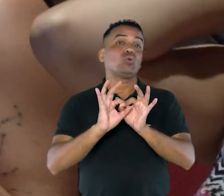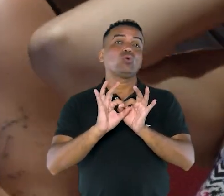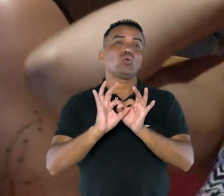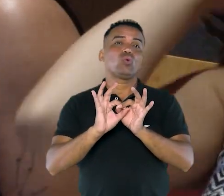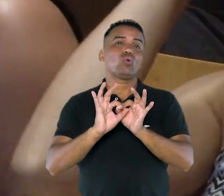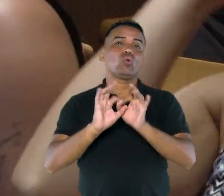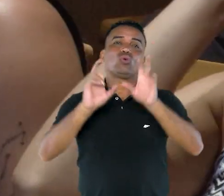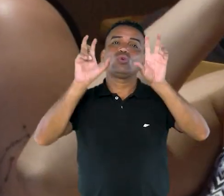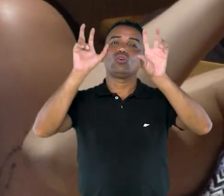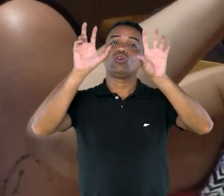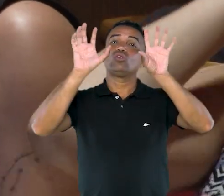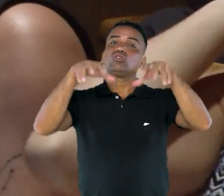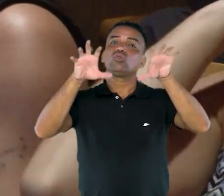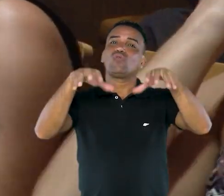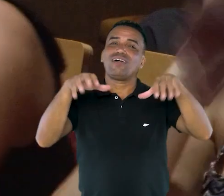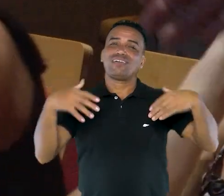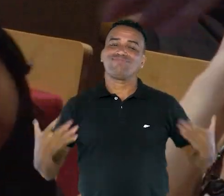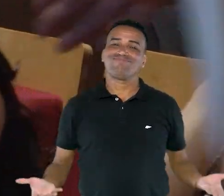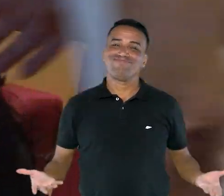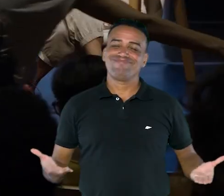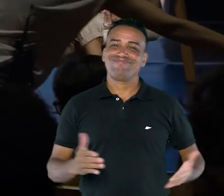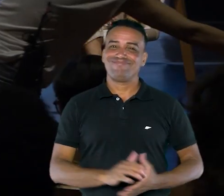simples, chuva.